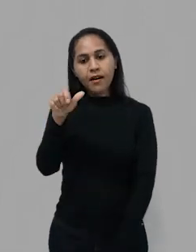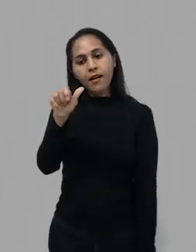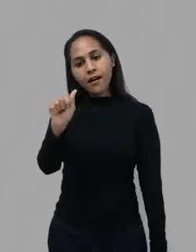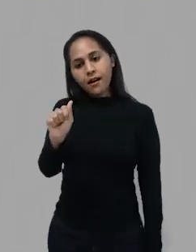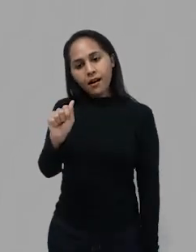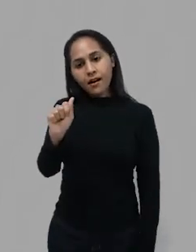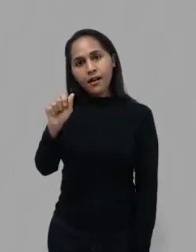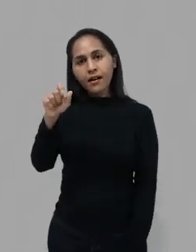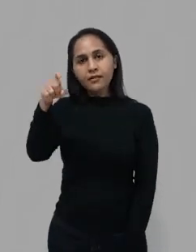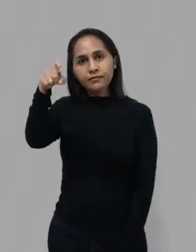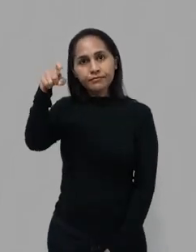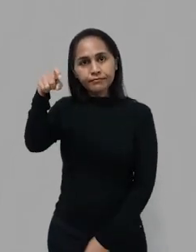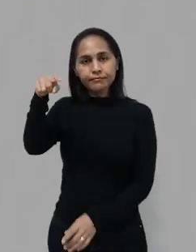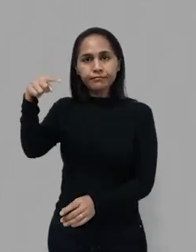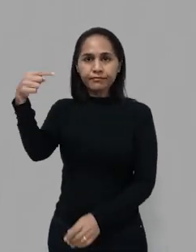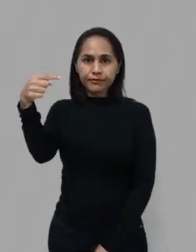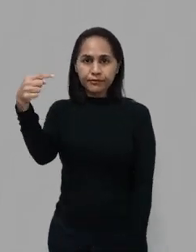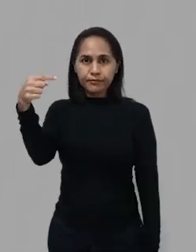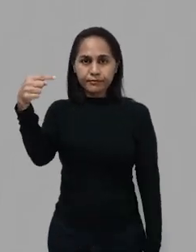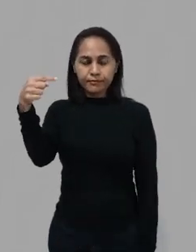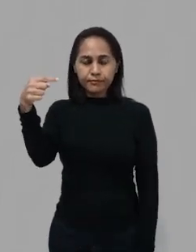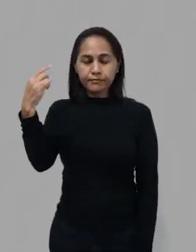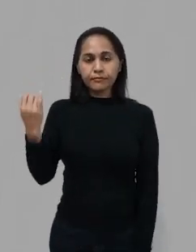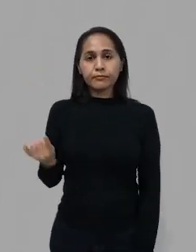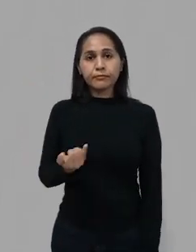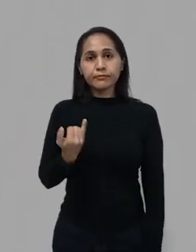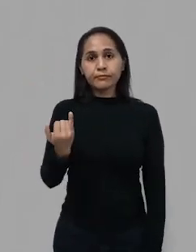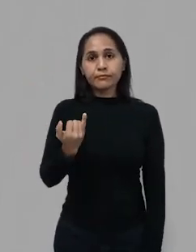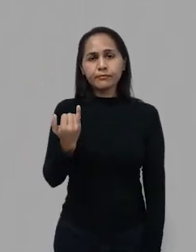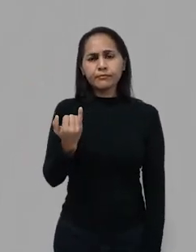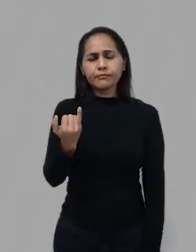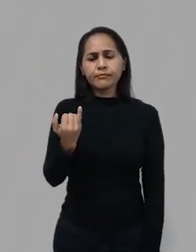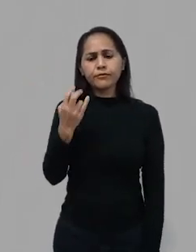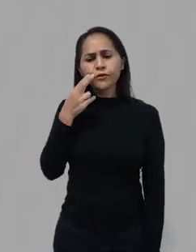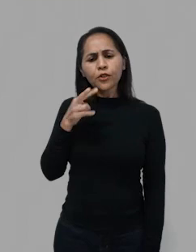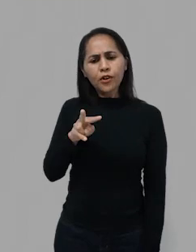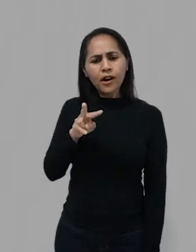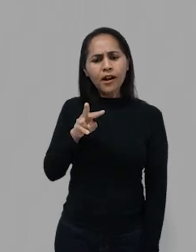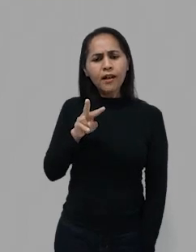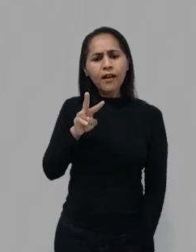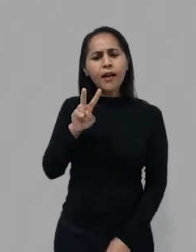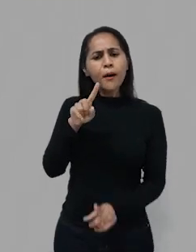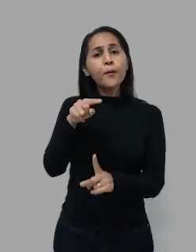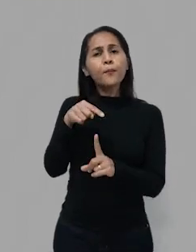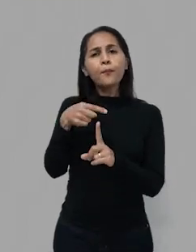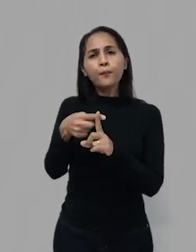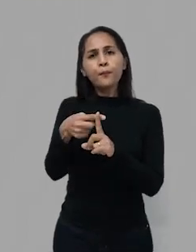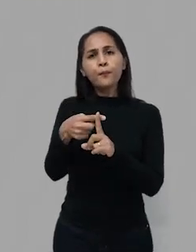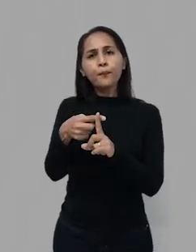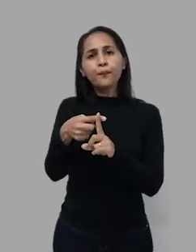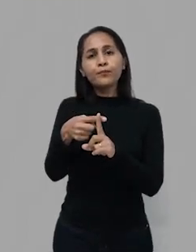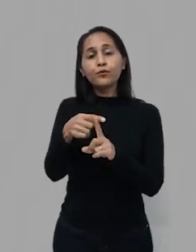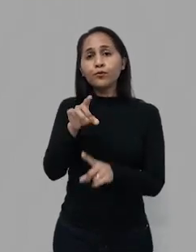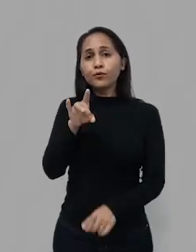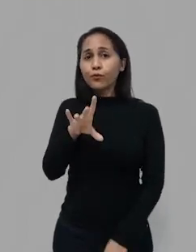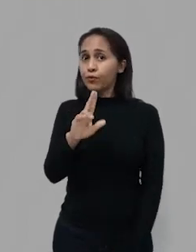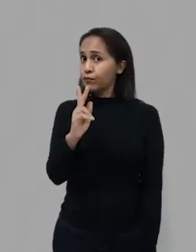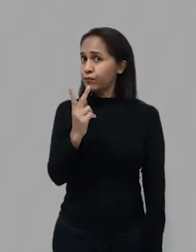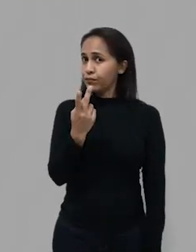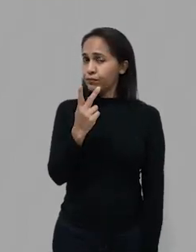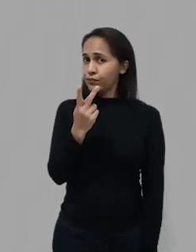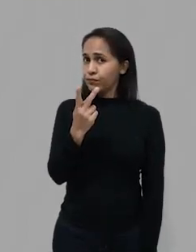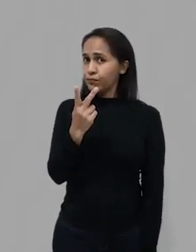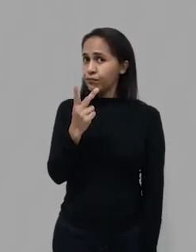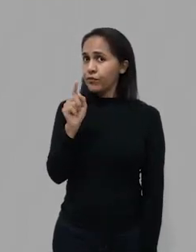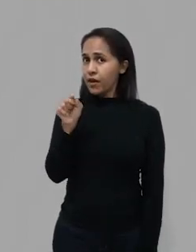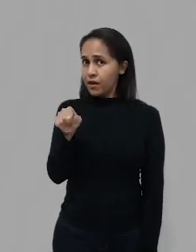A-. O importante é positivo, o único positivo é o hidrogênio, então nós temos